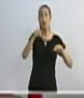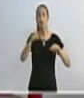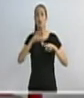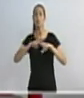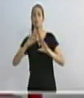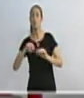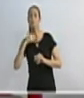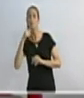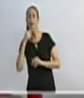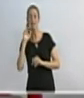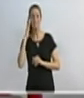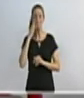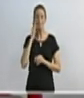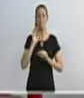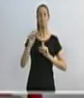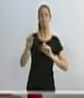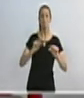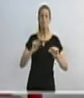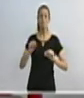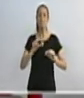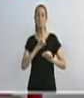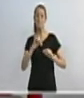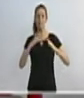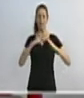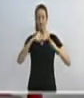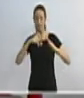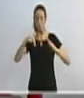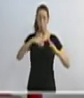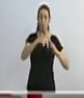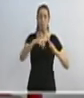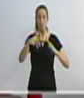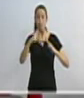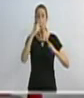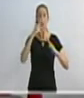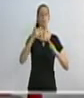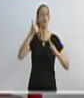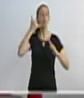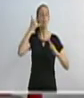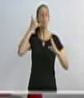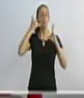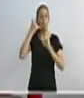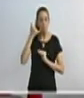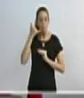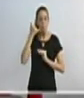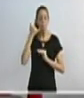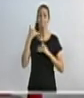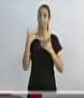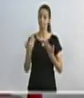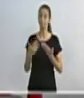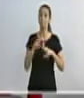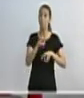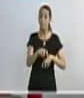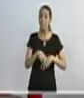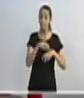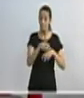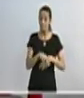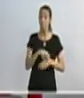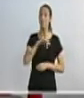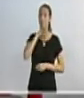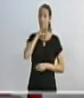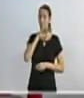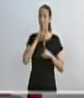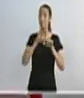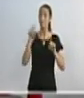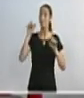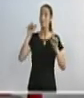meus vizinhos, moradores, enfim, mais no interior é bem mais afetado, mas também não deixa de ser no centro de Blumenau. A